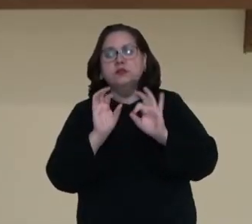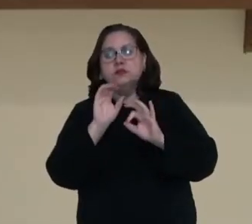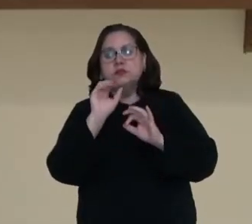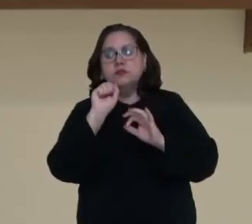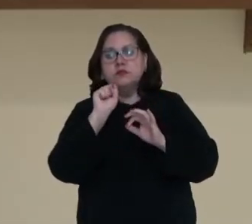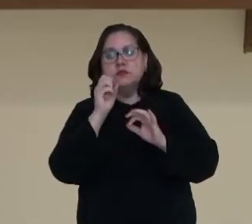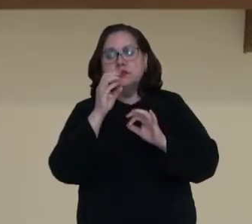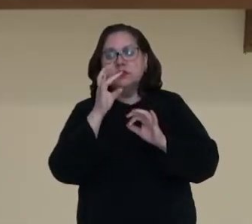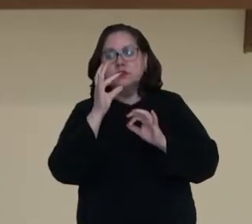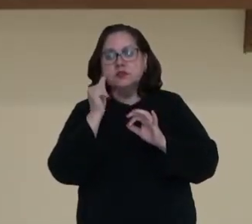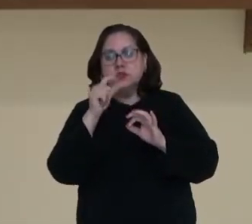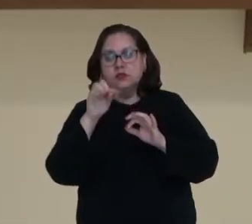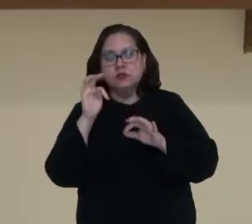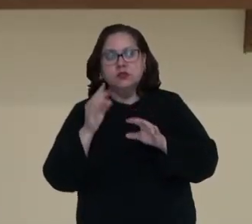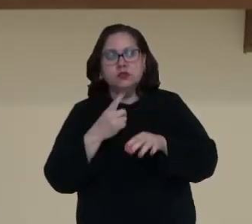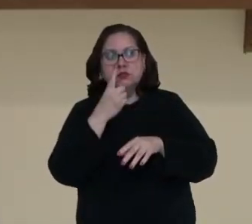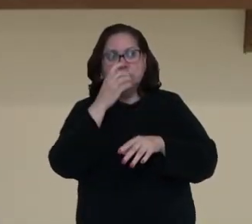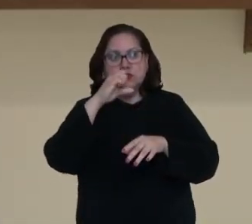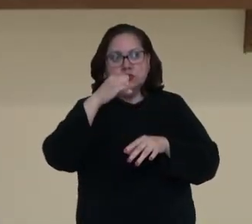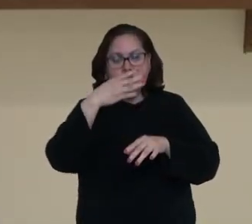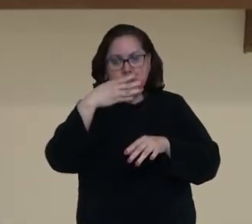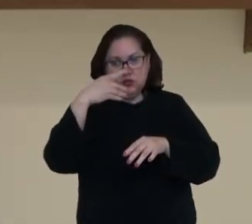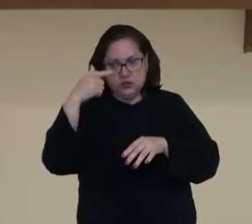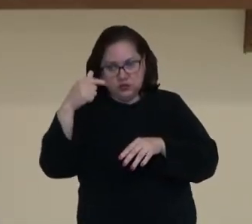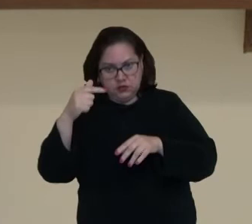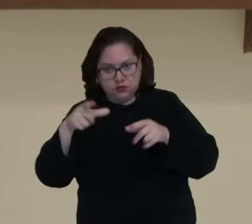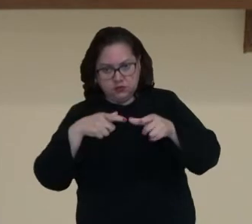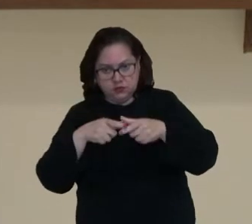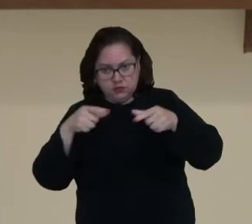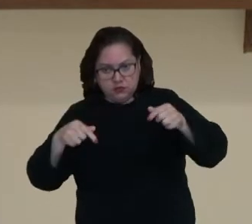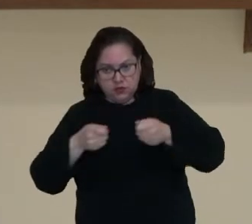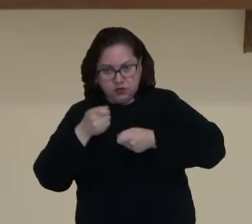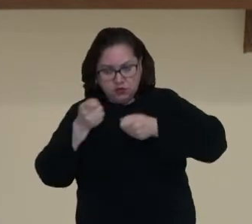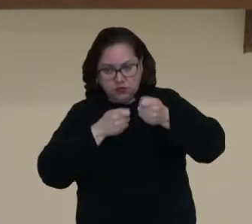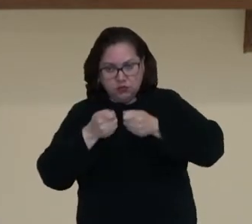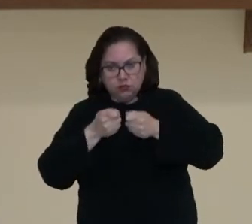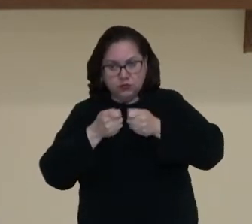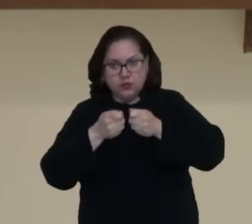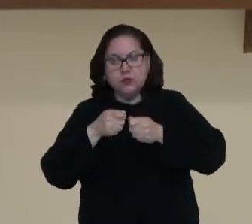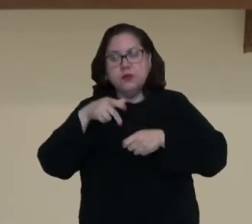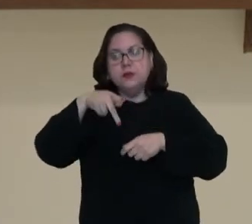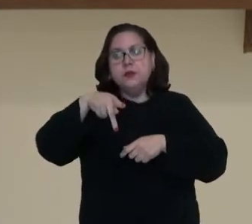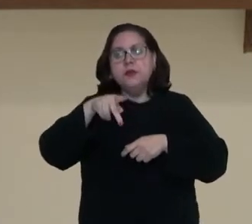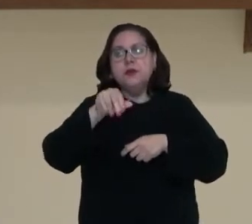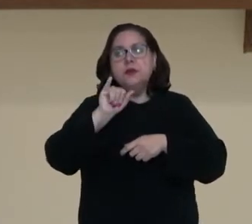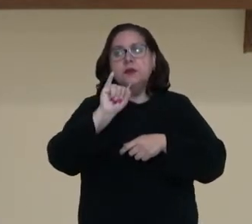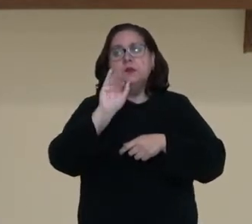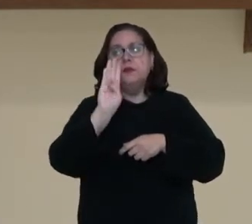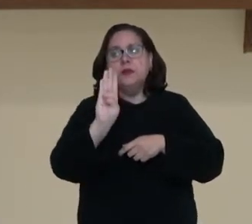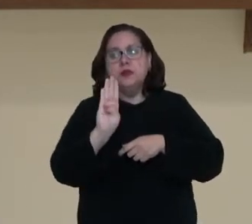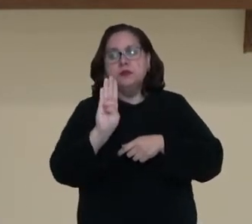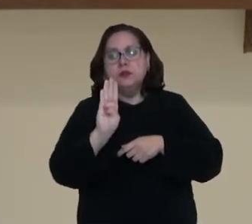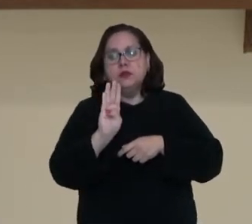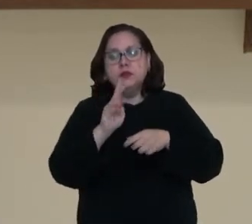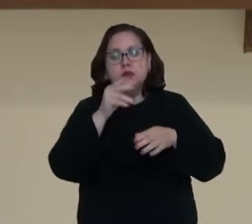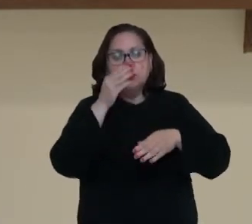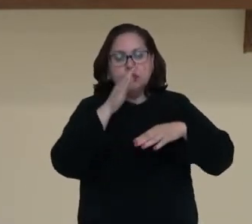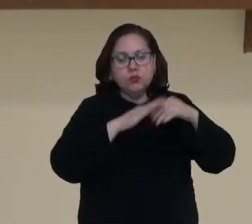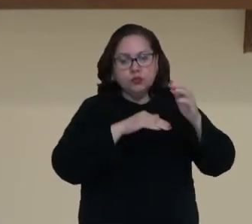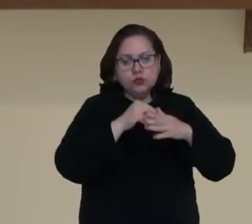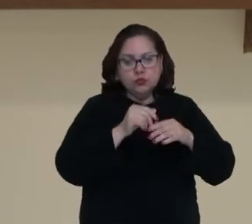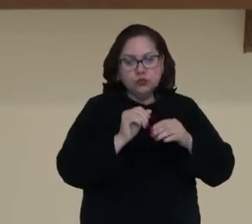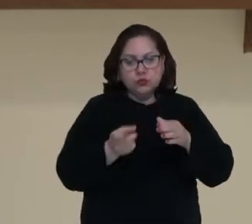de 1947, o crescimento econômico passou a ser medido pelo PIB, que é o Produto